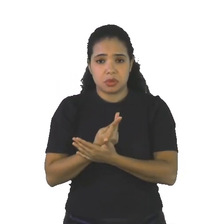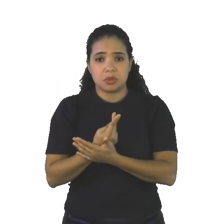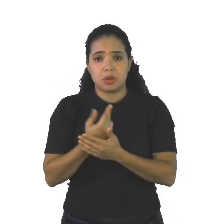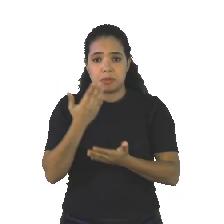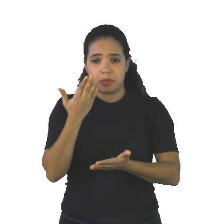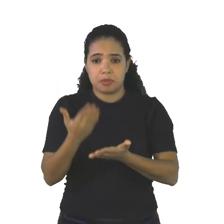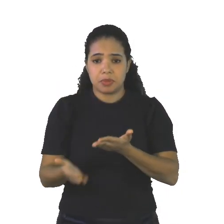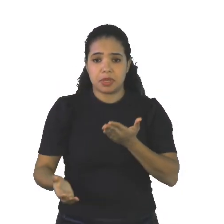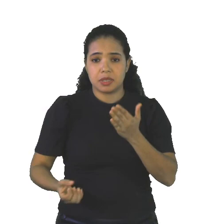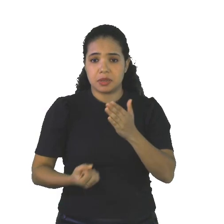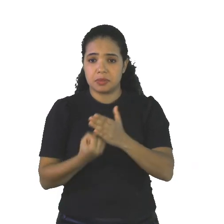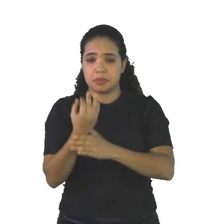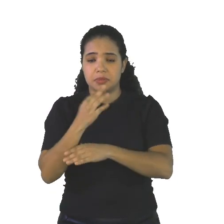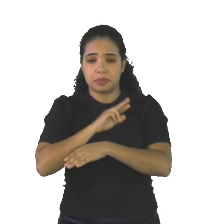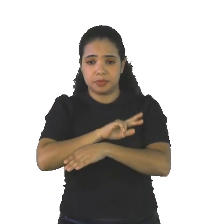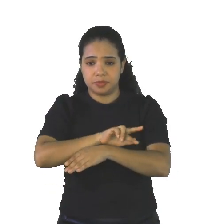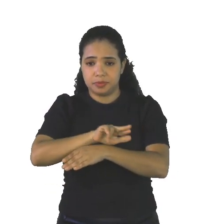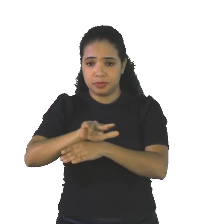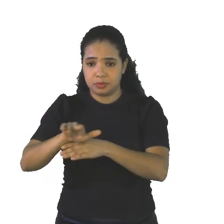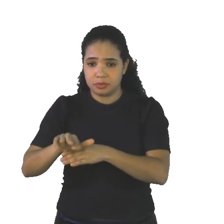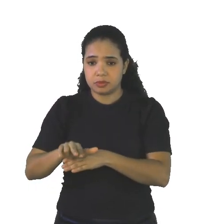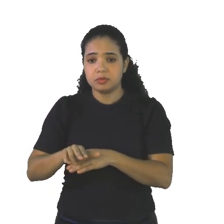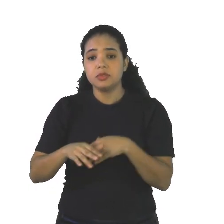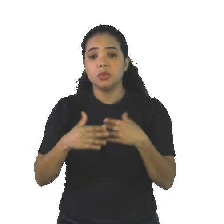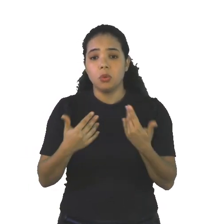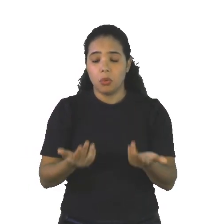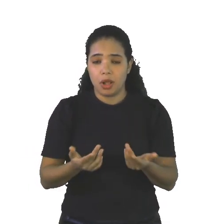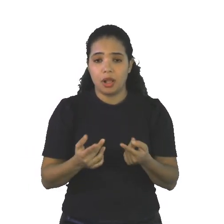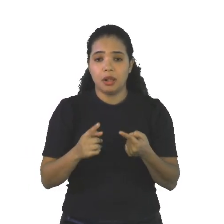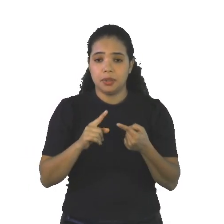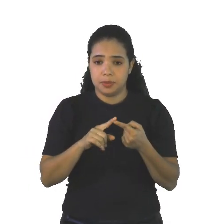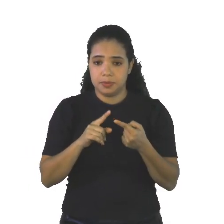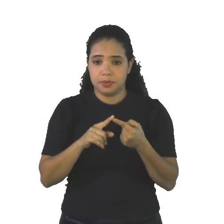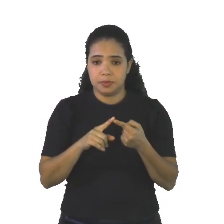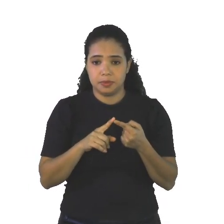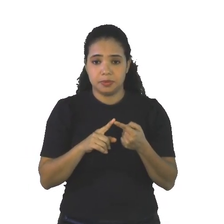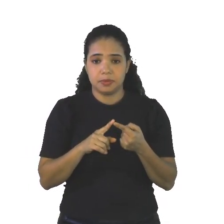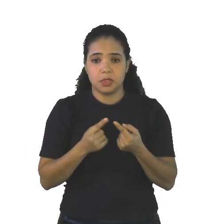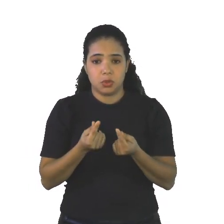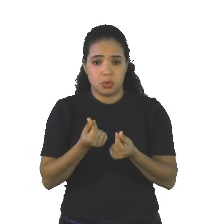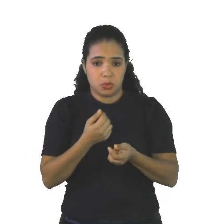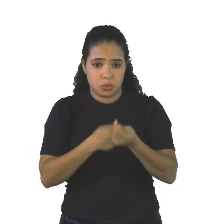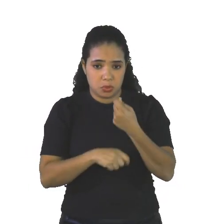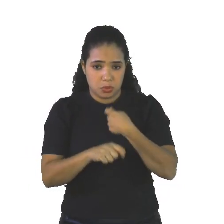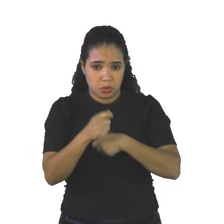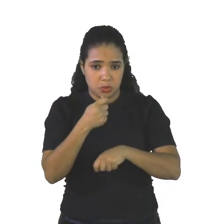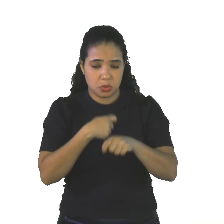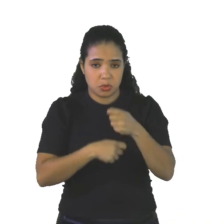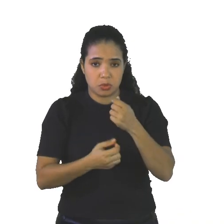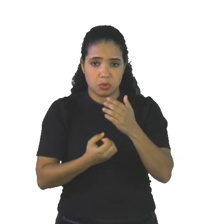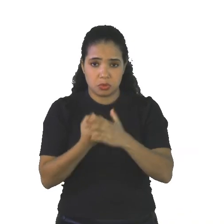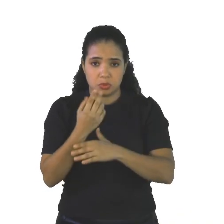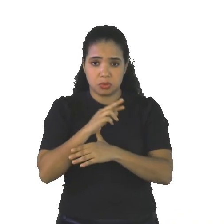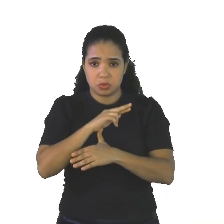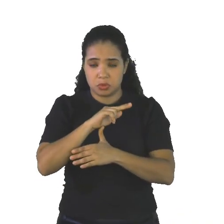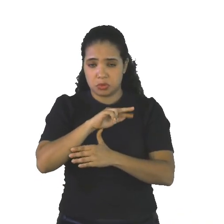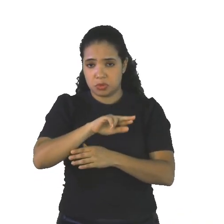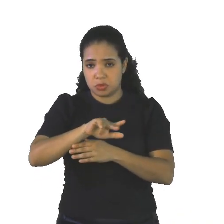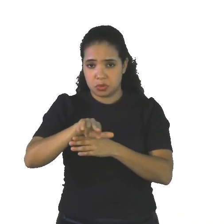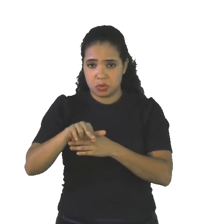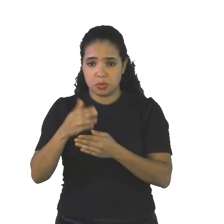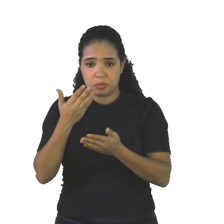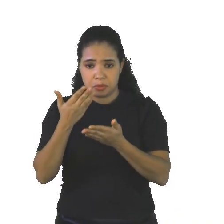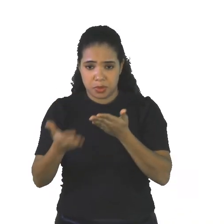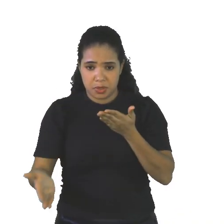perda da biodiversidade. Bora lá ver quais são eles. 1. O custo econômico da biodiversidade perdida.